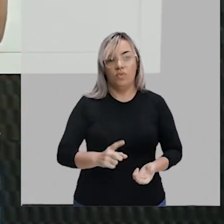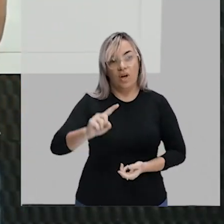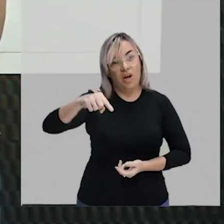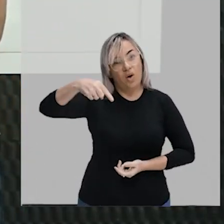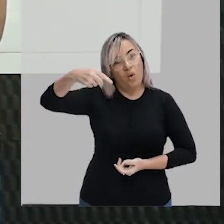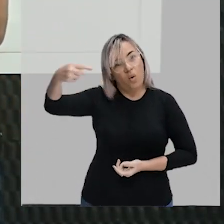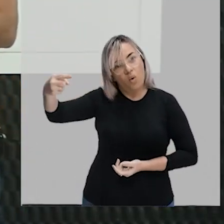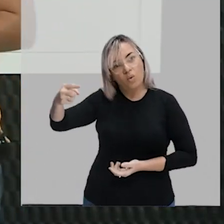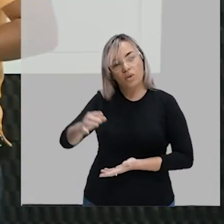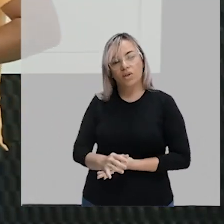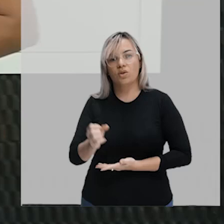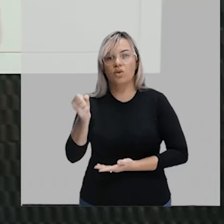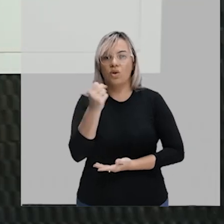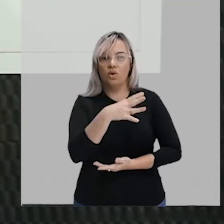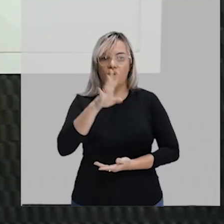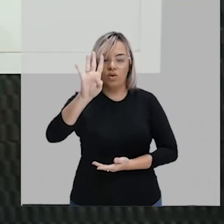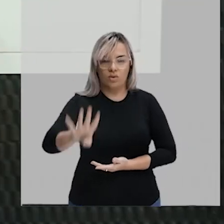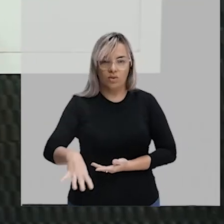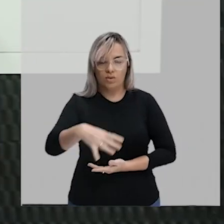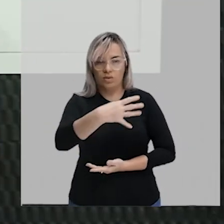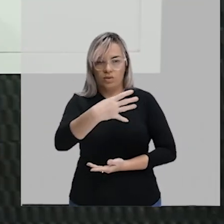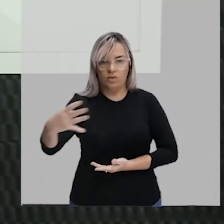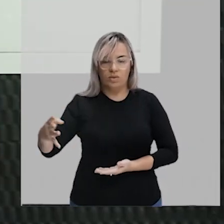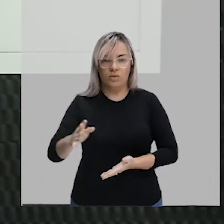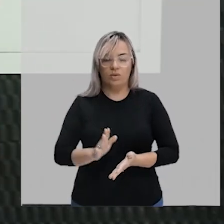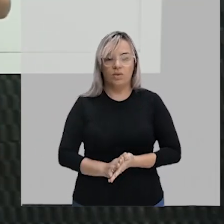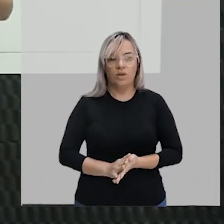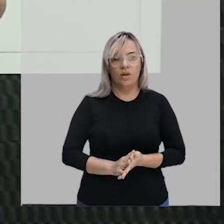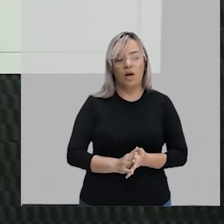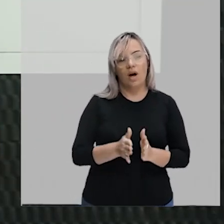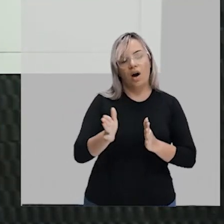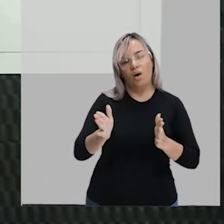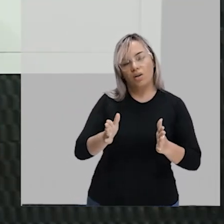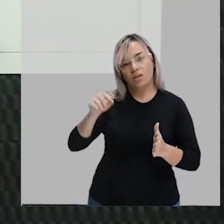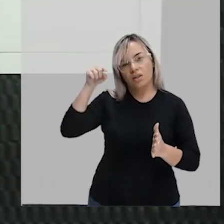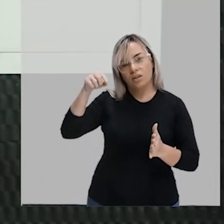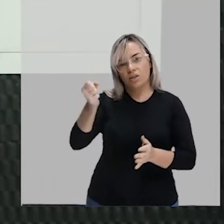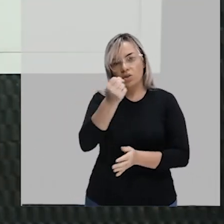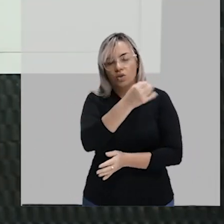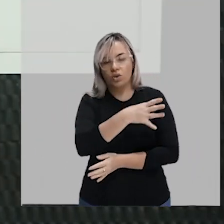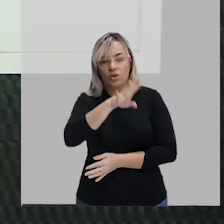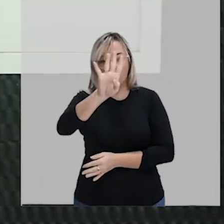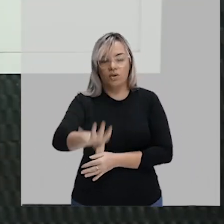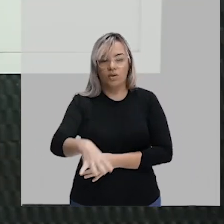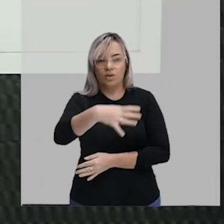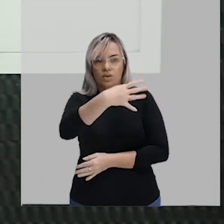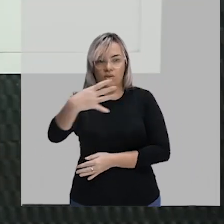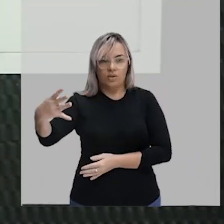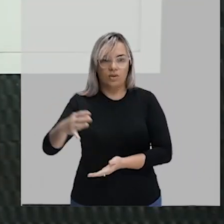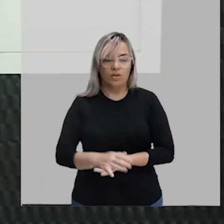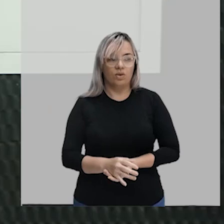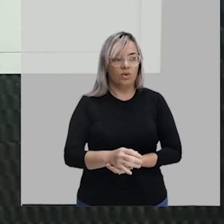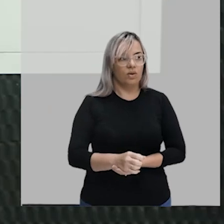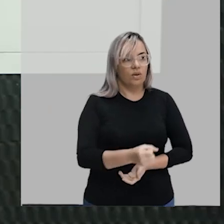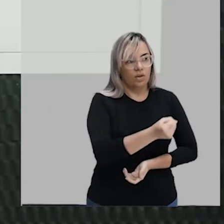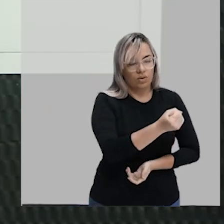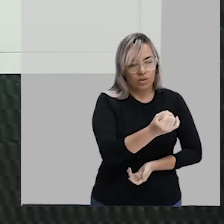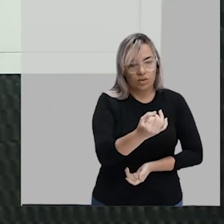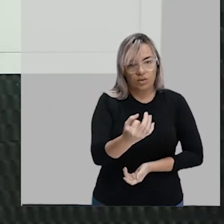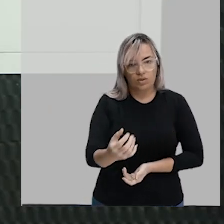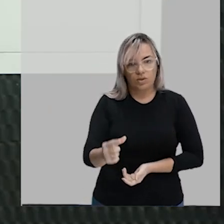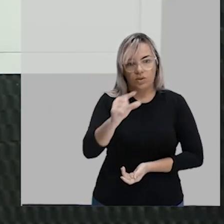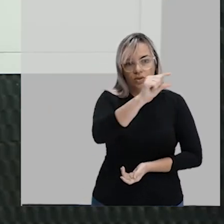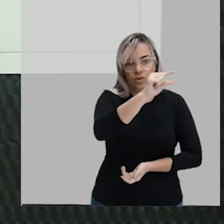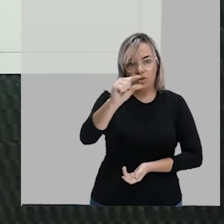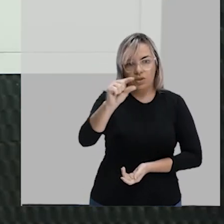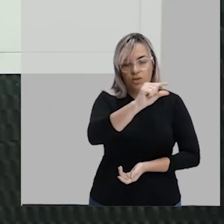outra matriz, né? A ordem dessa nova matriz, ela vai ter o número de linhas de A e o número de